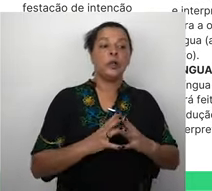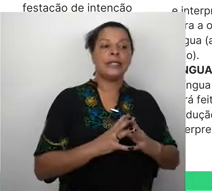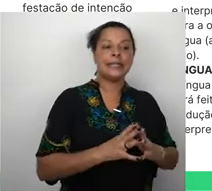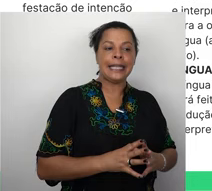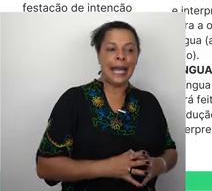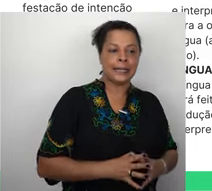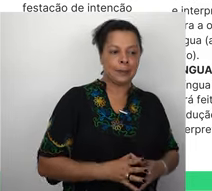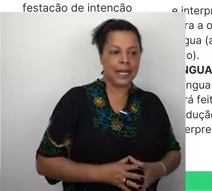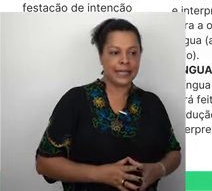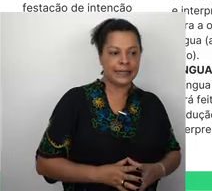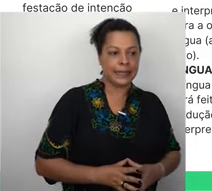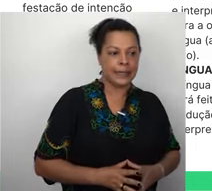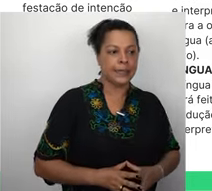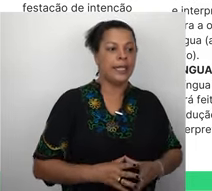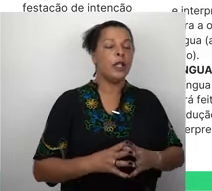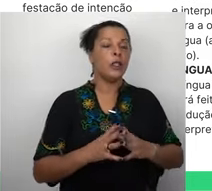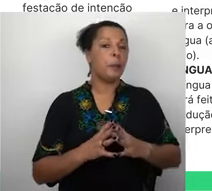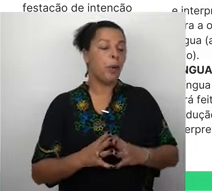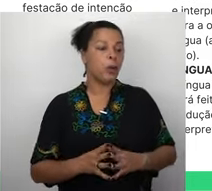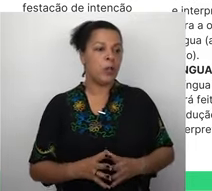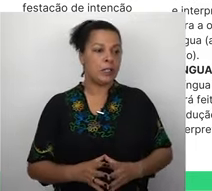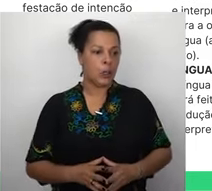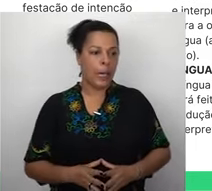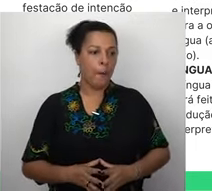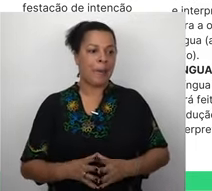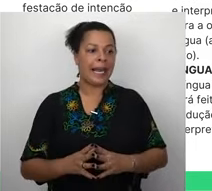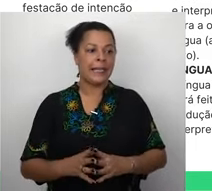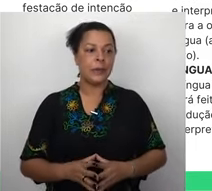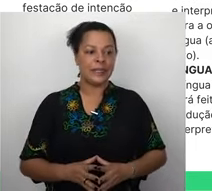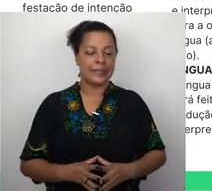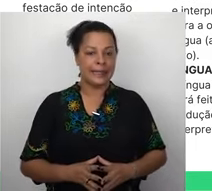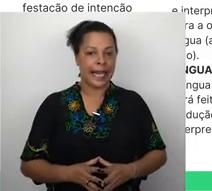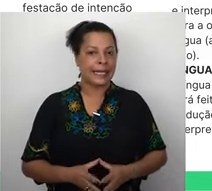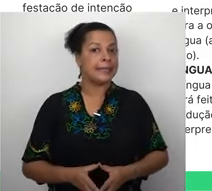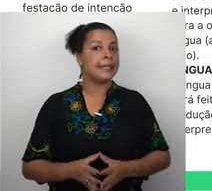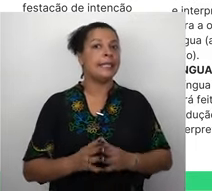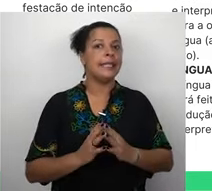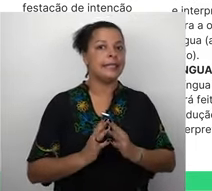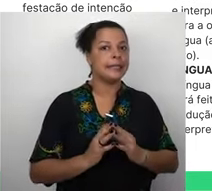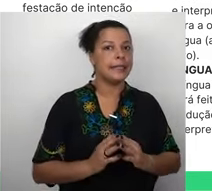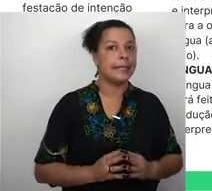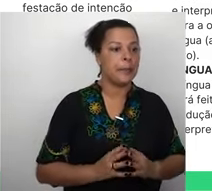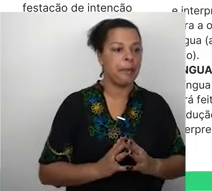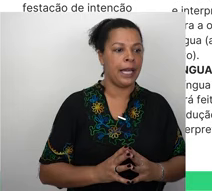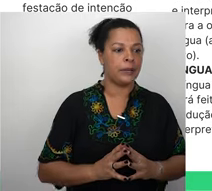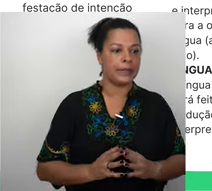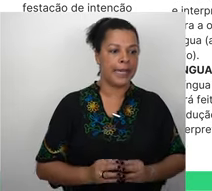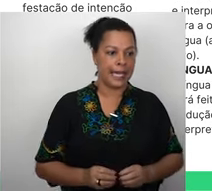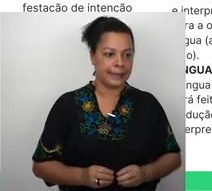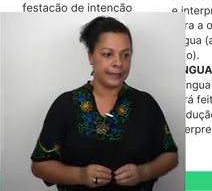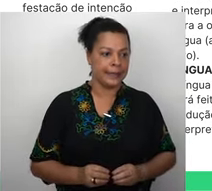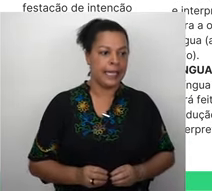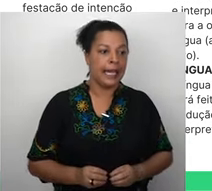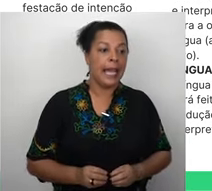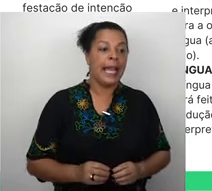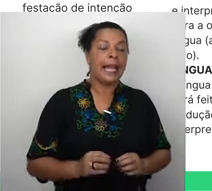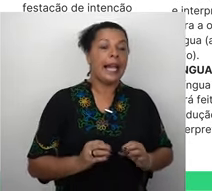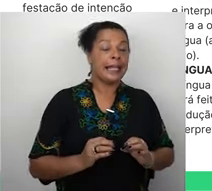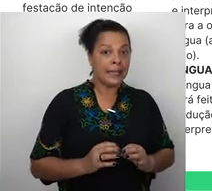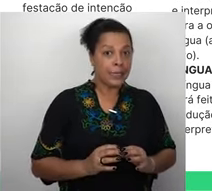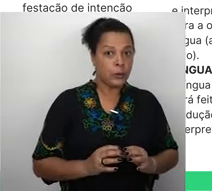oral, dos sinais para a escrita, do português oral para a língua de sinais e da escrita para os